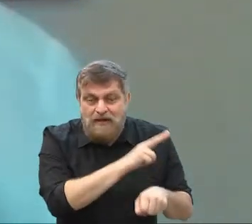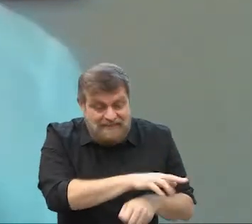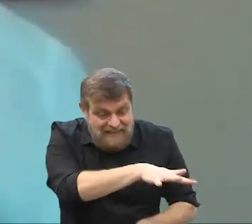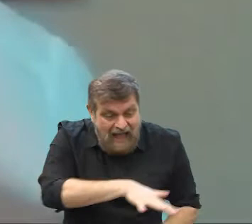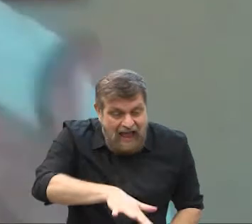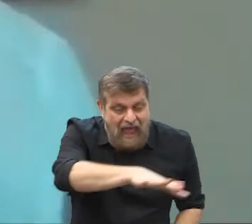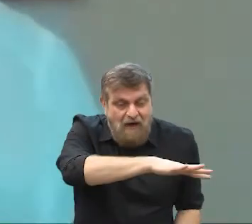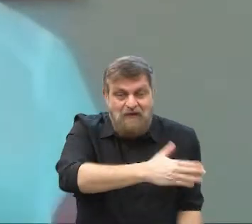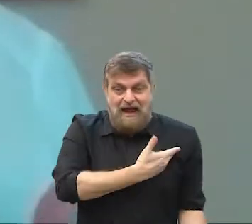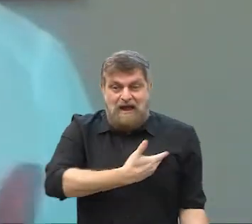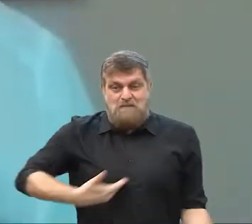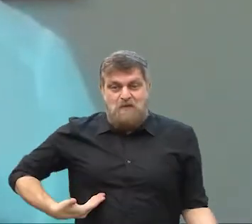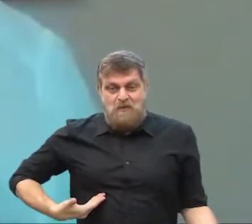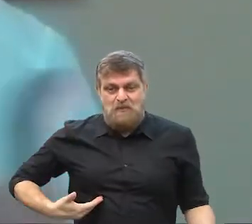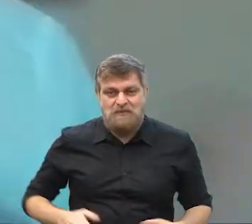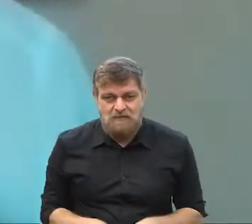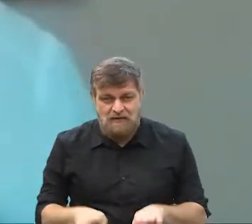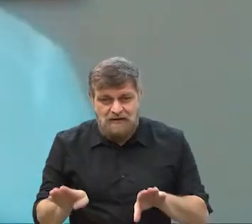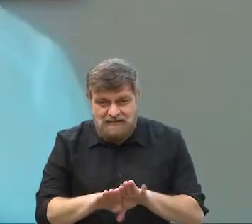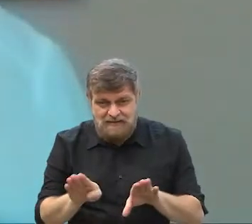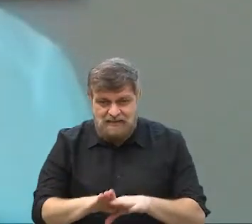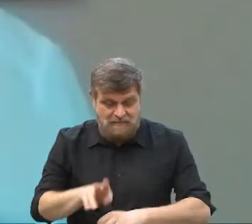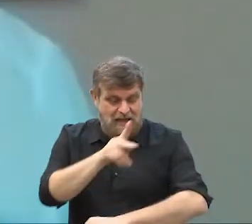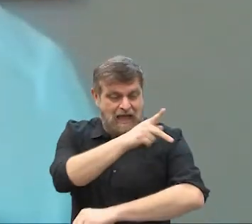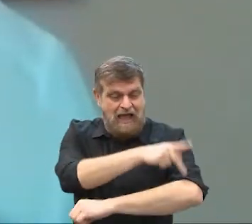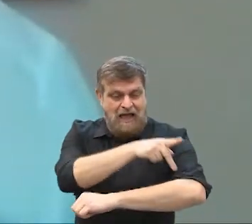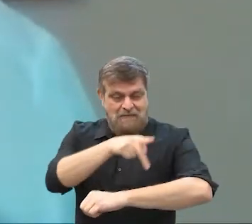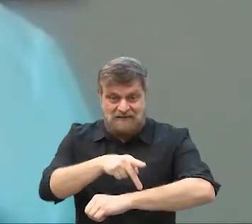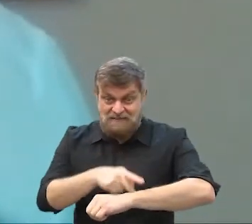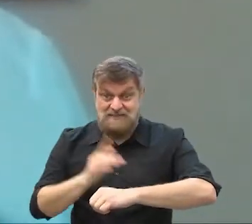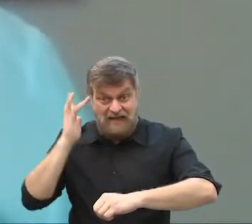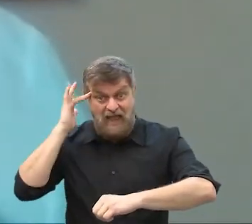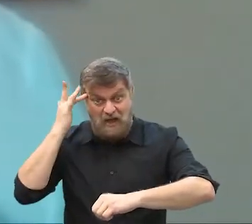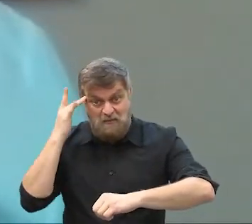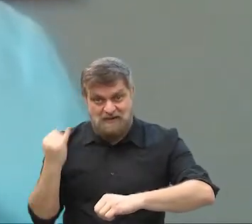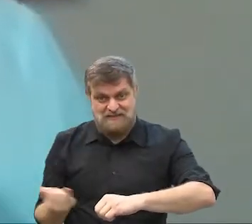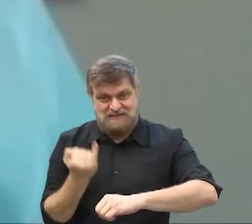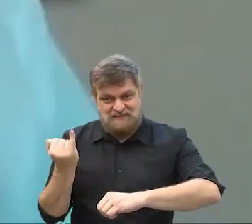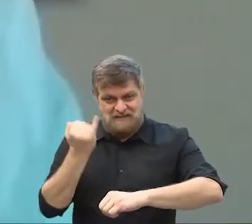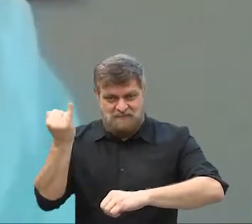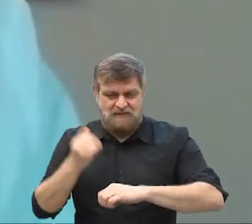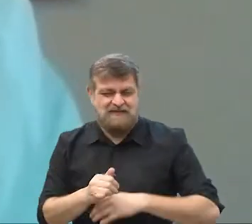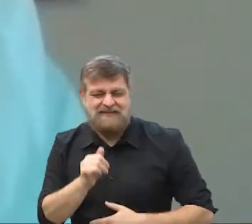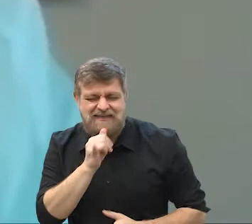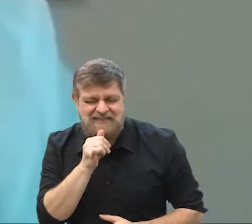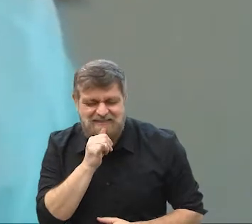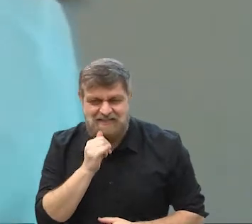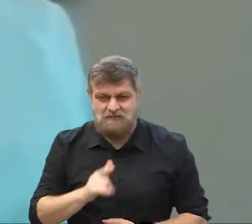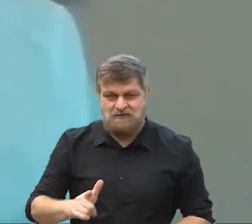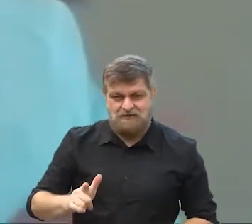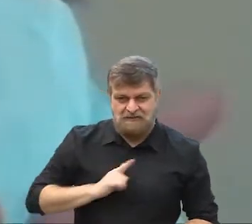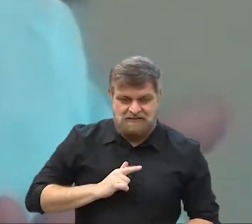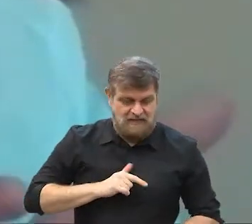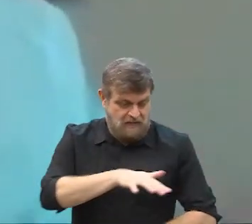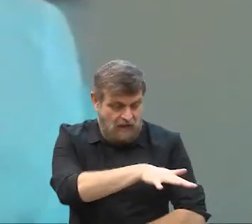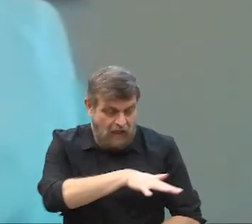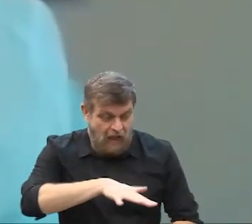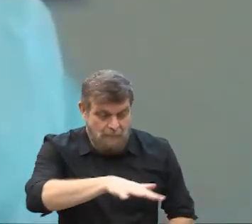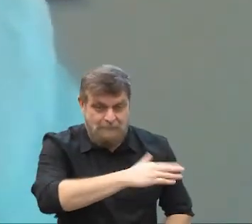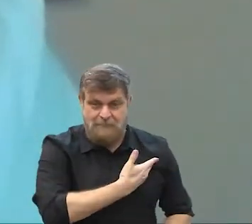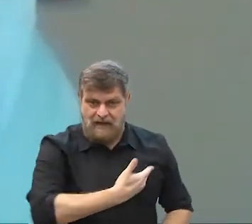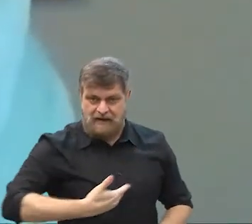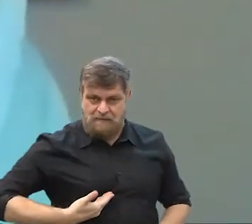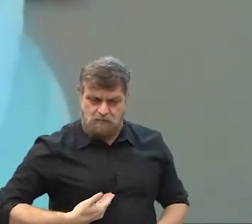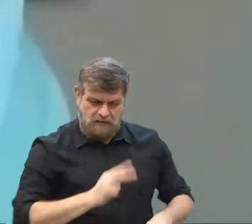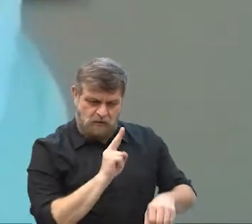público. Então, tem essa questão também pedagógica que eu acho bastante relevante. Se você tem os instrumentos públicos